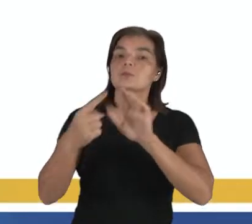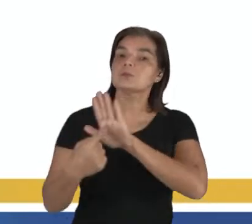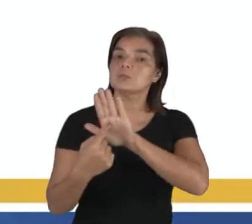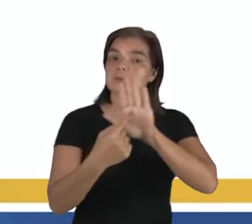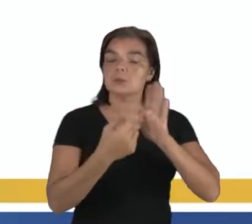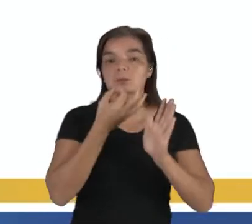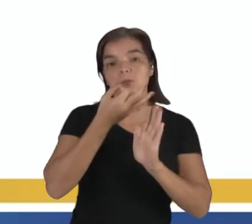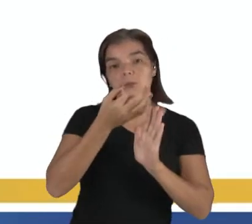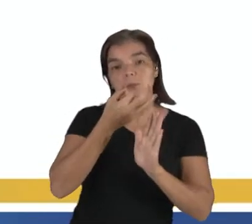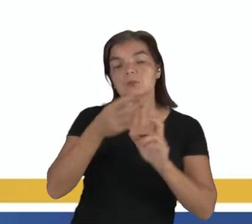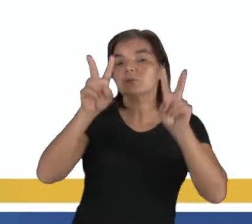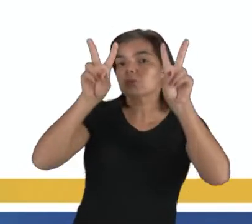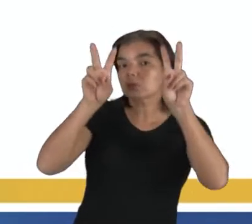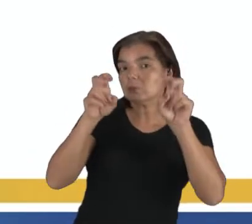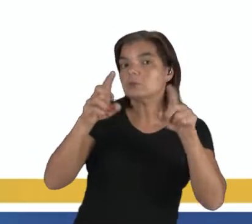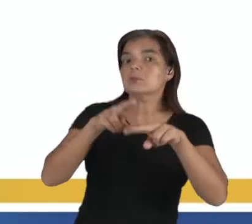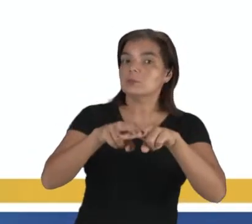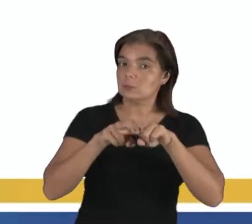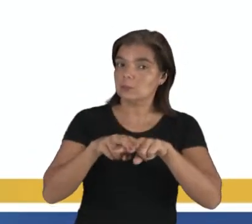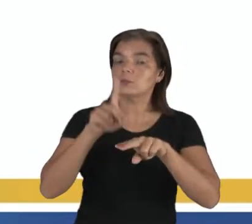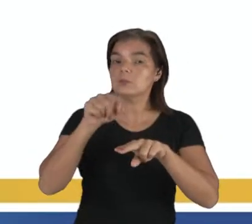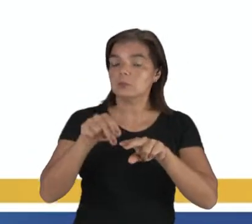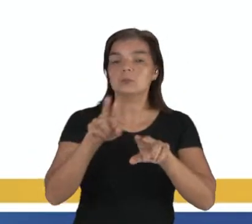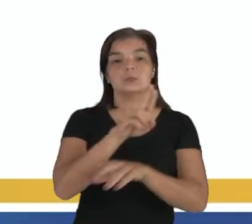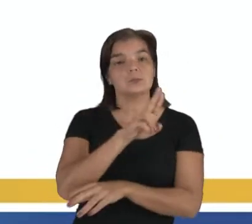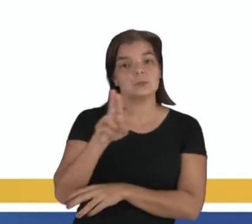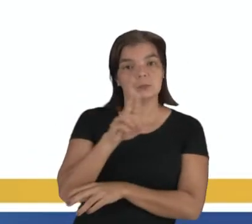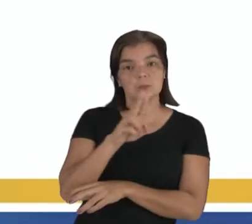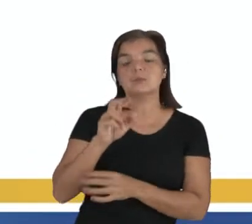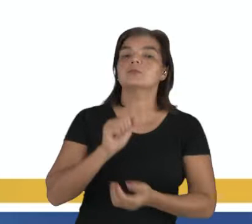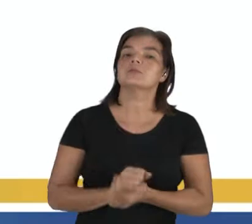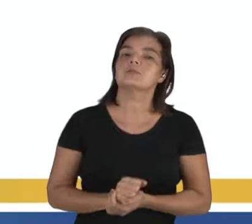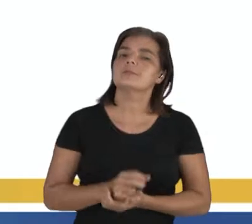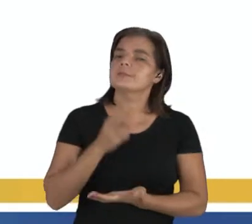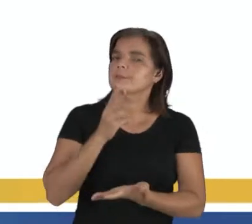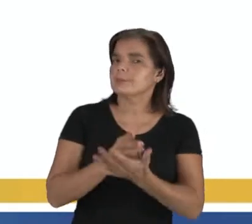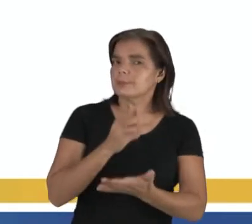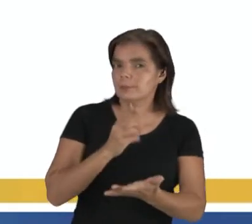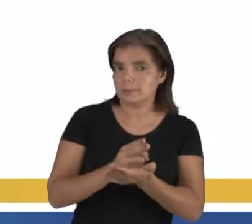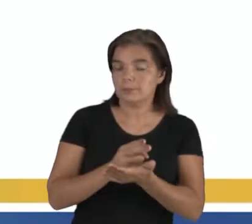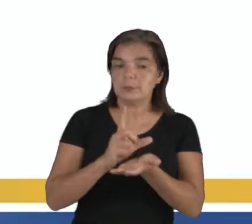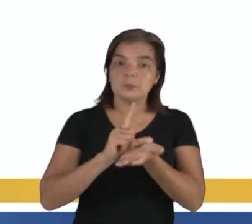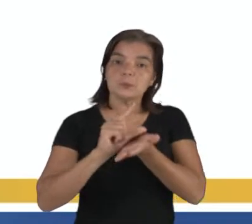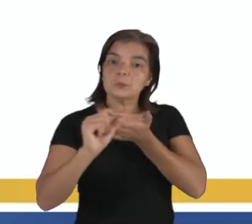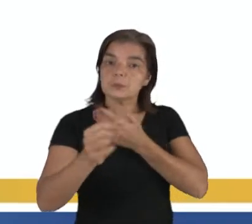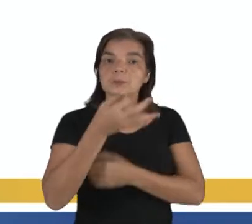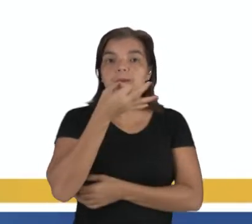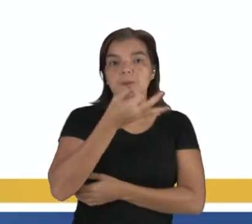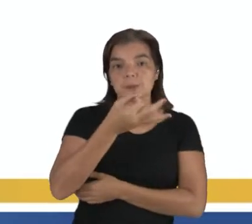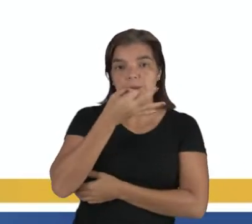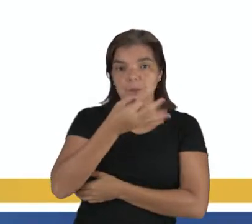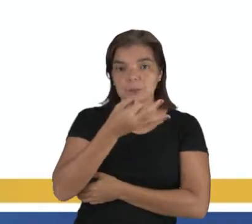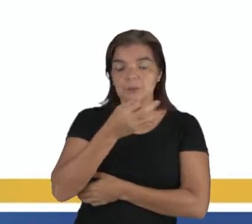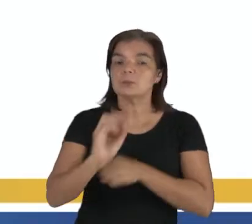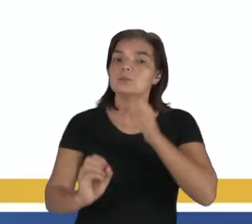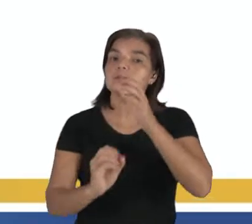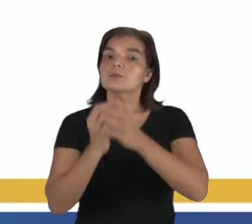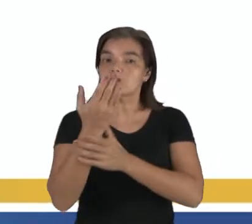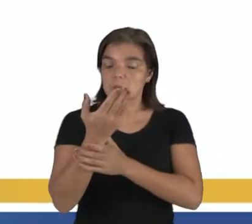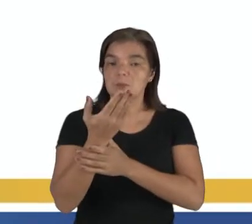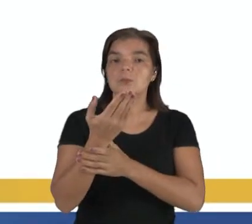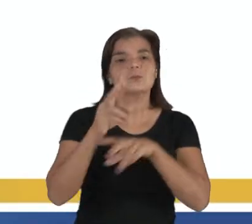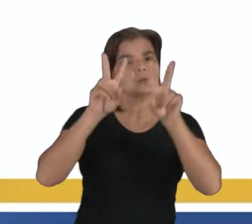sobre determinado tema e por isso recebe esse nome. Geralmente, o artigo de opinião nasce de uma